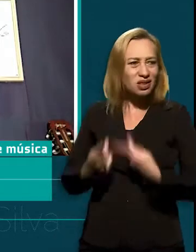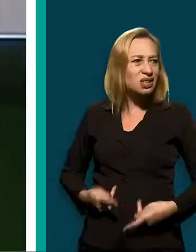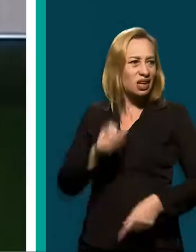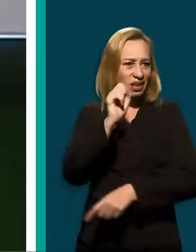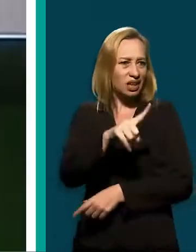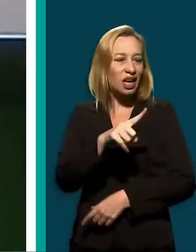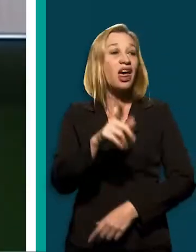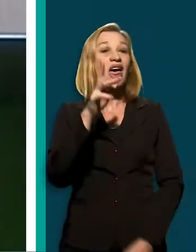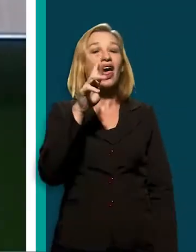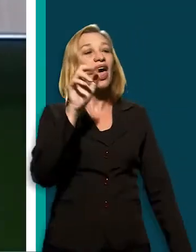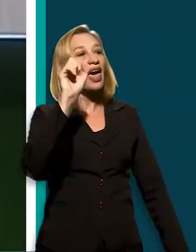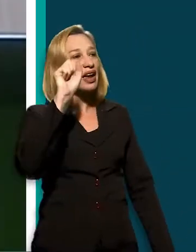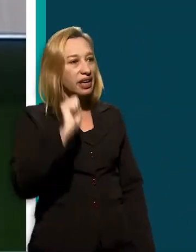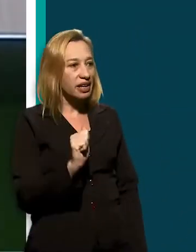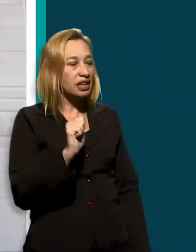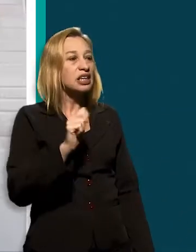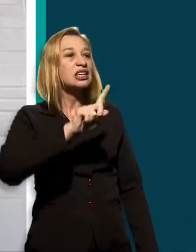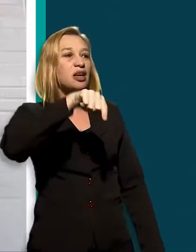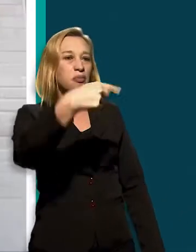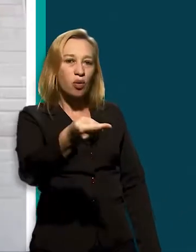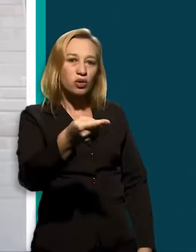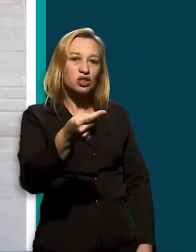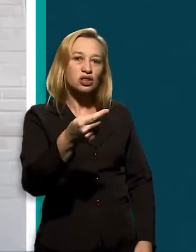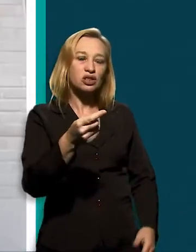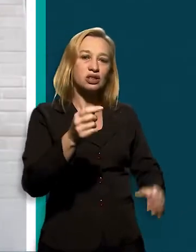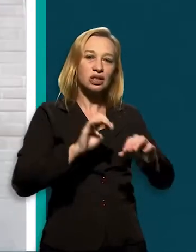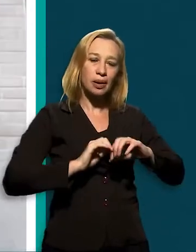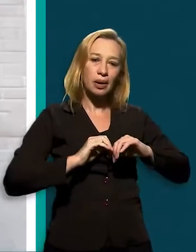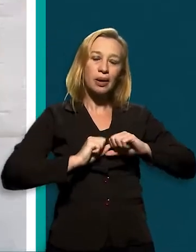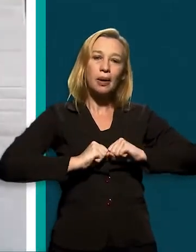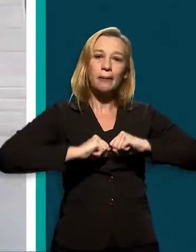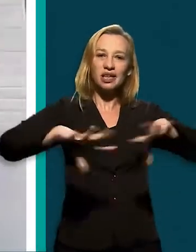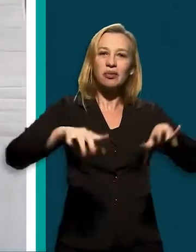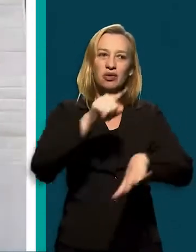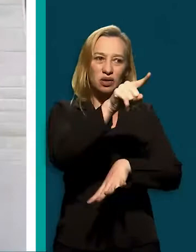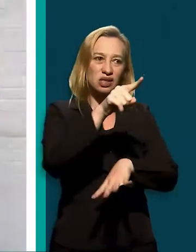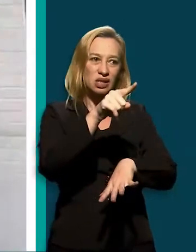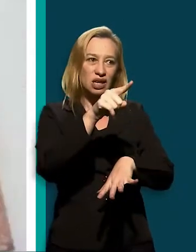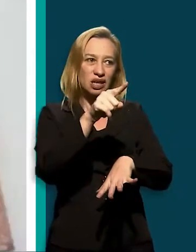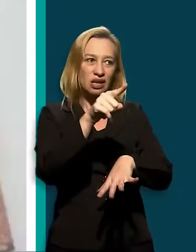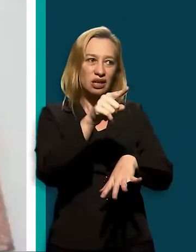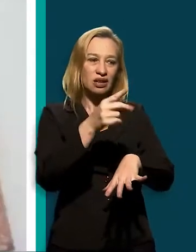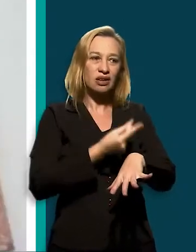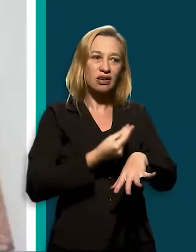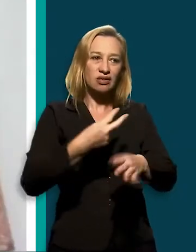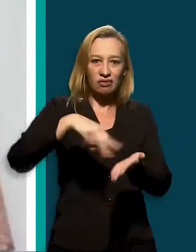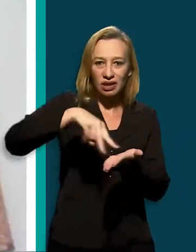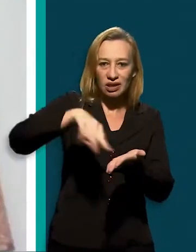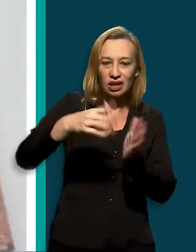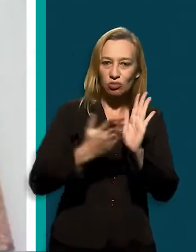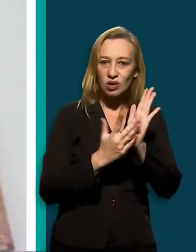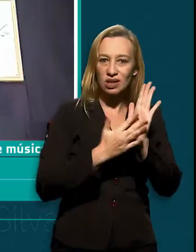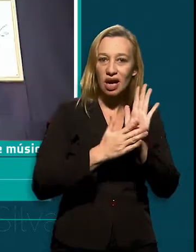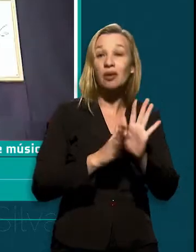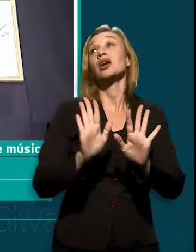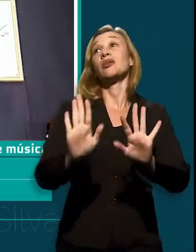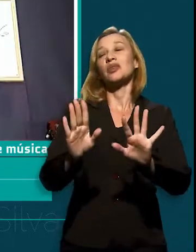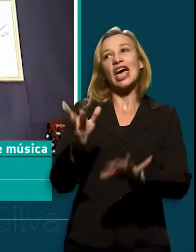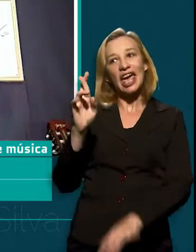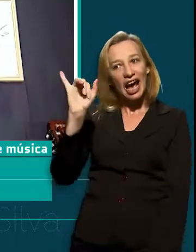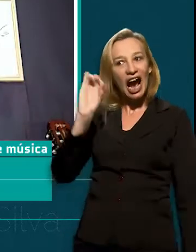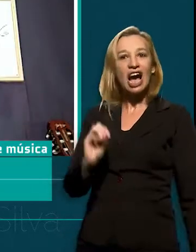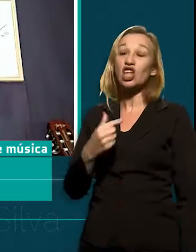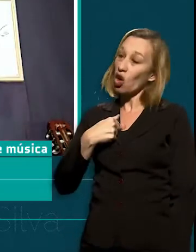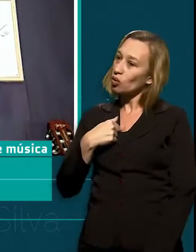humanizada, né? Desculpa, Érica, depois da pandemia, você vai cair no samba? Será que dessa vez você cai no samba? Eu acho que vai, hein? Ricardo, eu estou fazendo